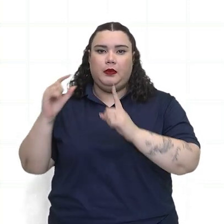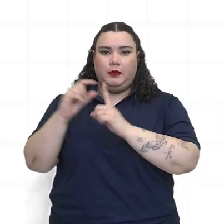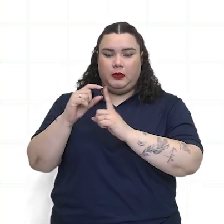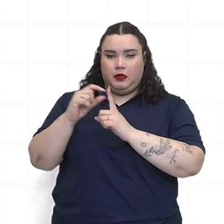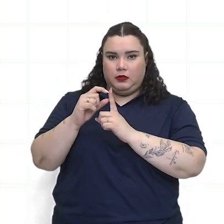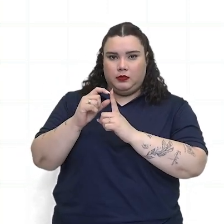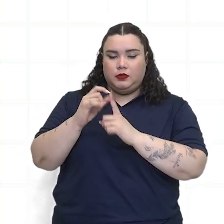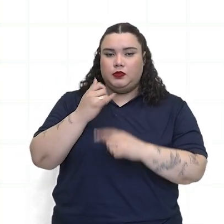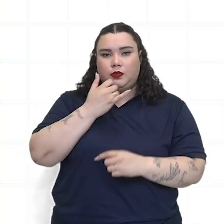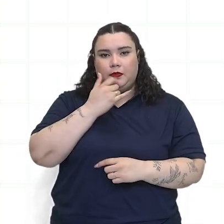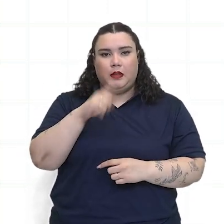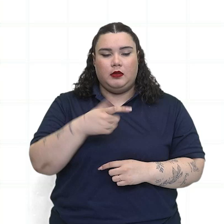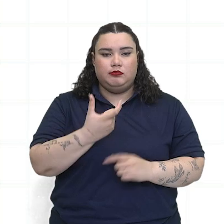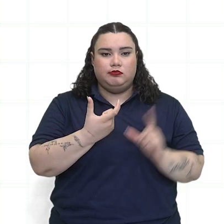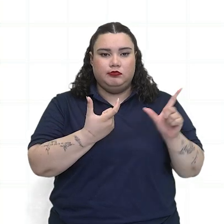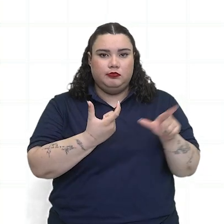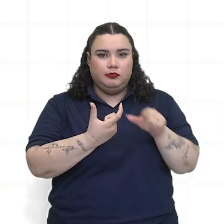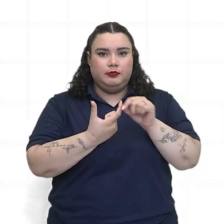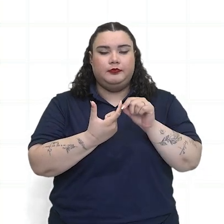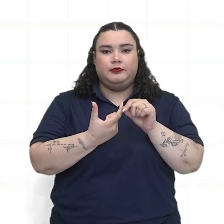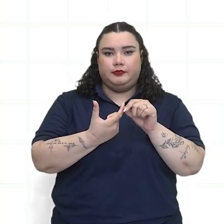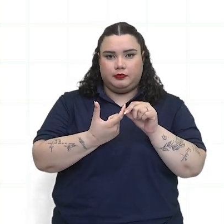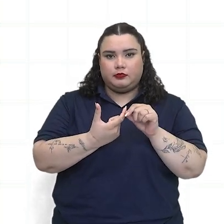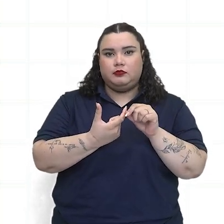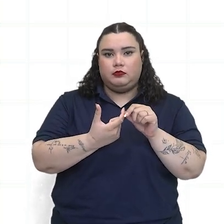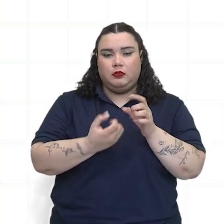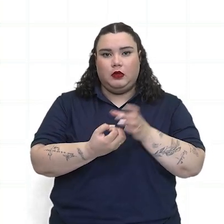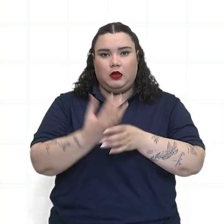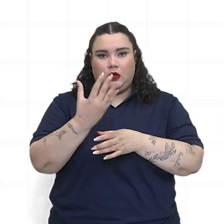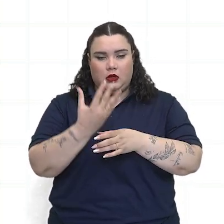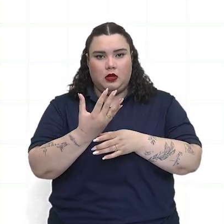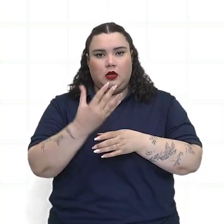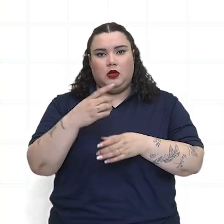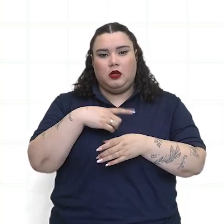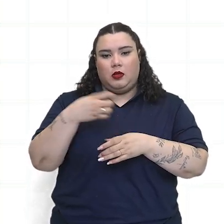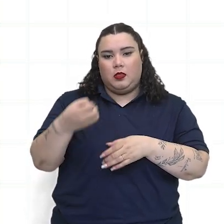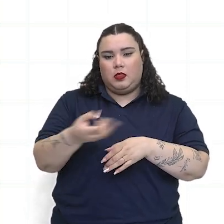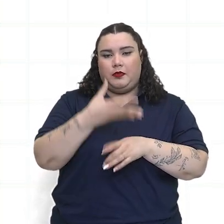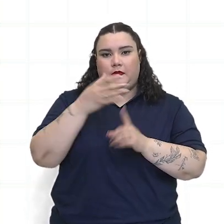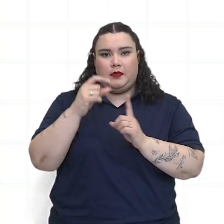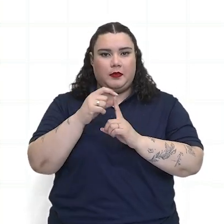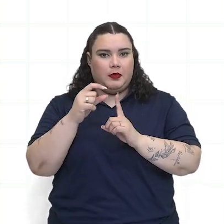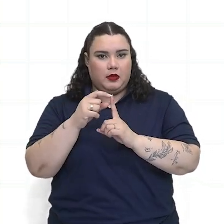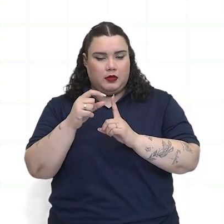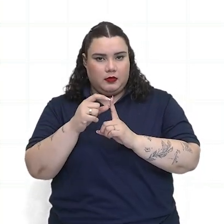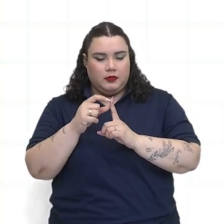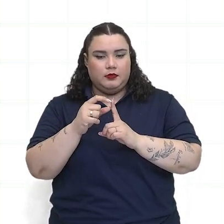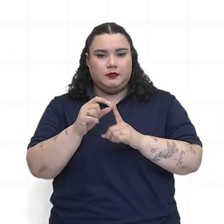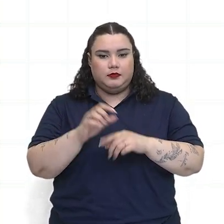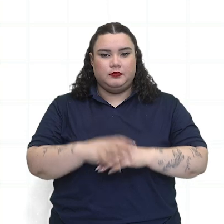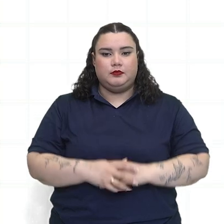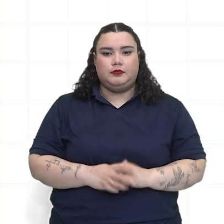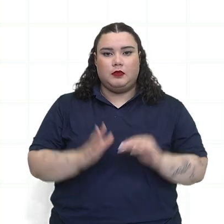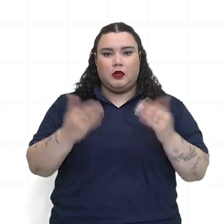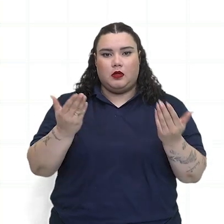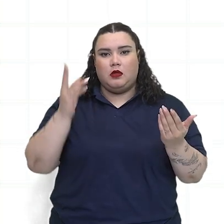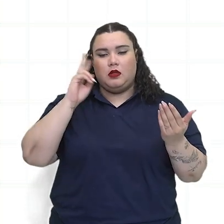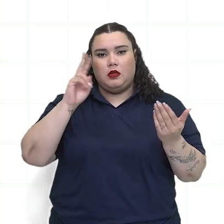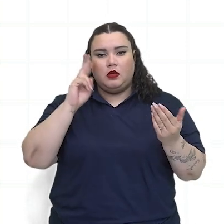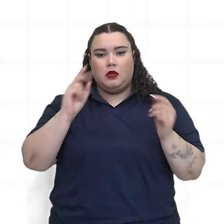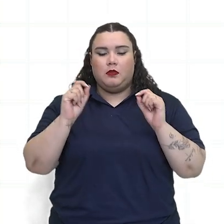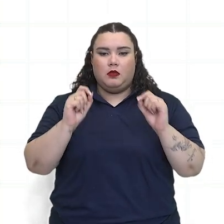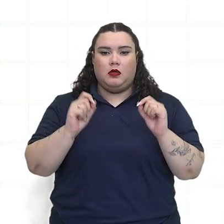sufixo acrescentado ao final da palavra vai formar, constituir uma nova palavra. Lembrando que ele é